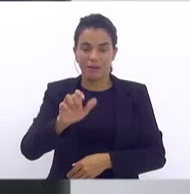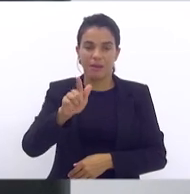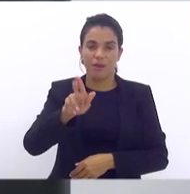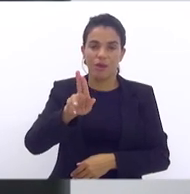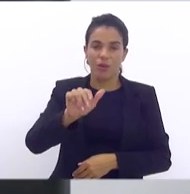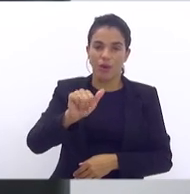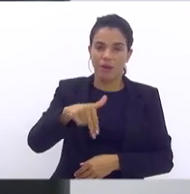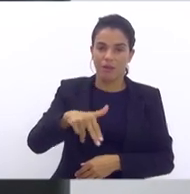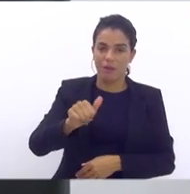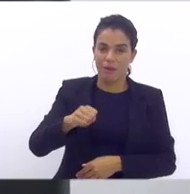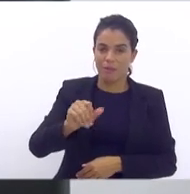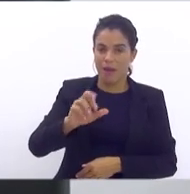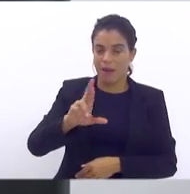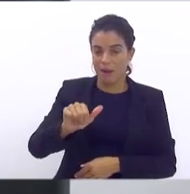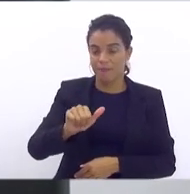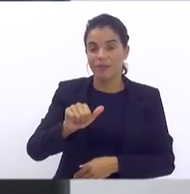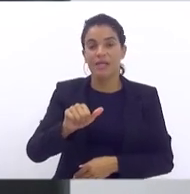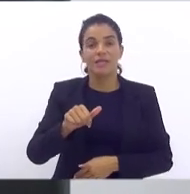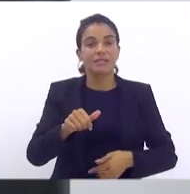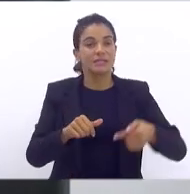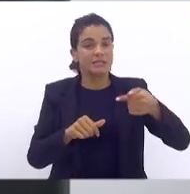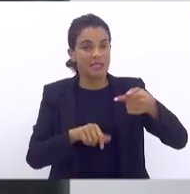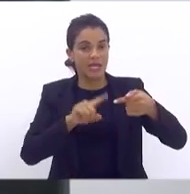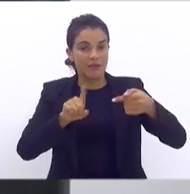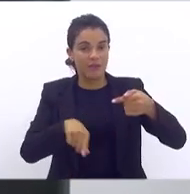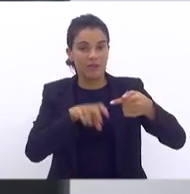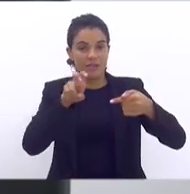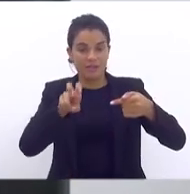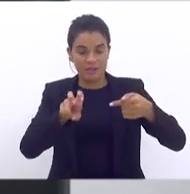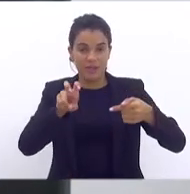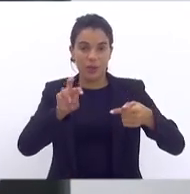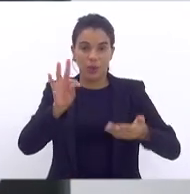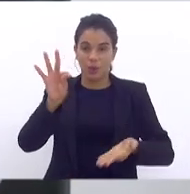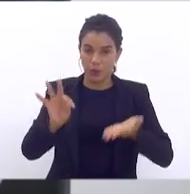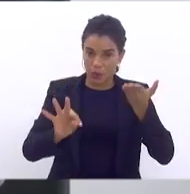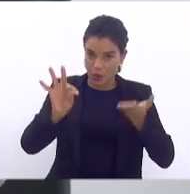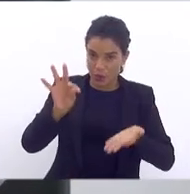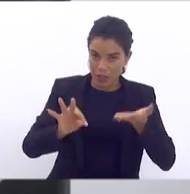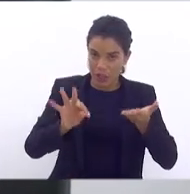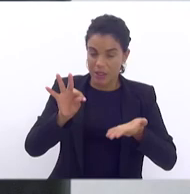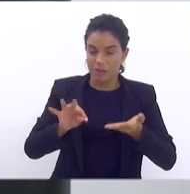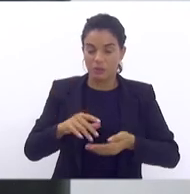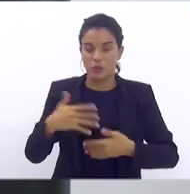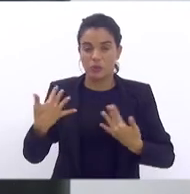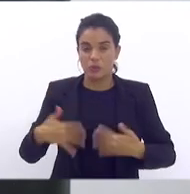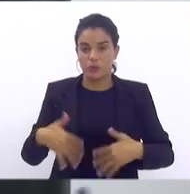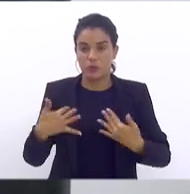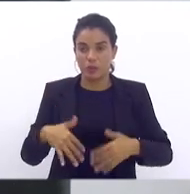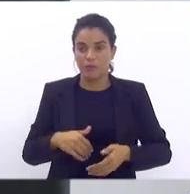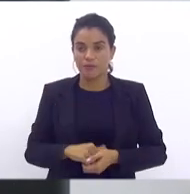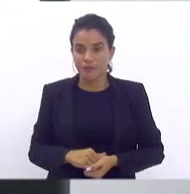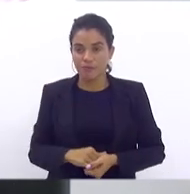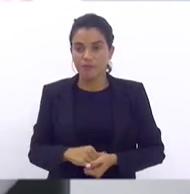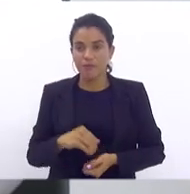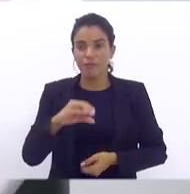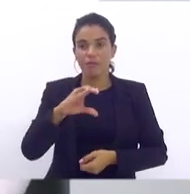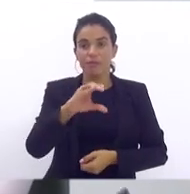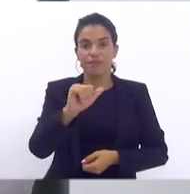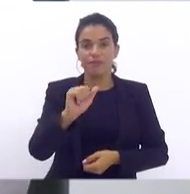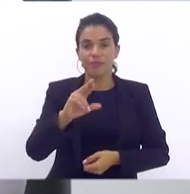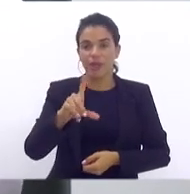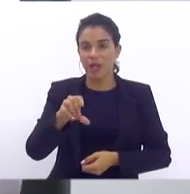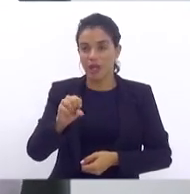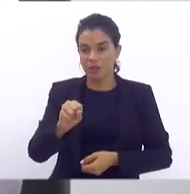âncora de 7,5 toneladas que a Marinha Embarcação Fundeada. Carlos Almeida afirmou que o